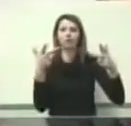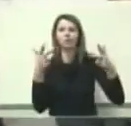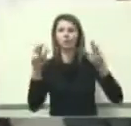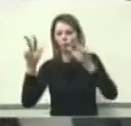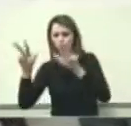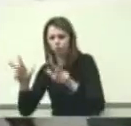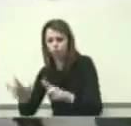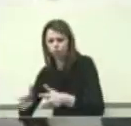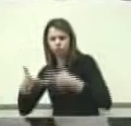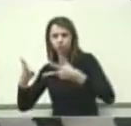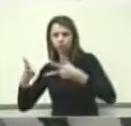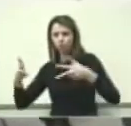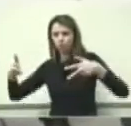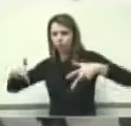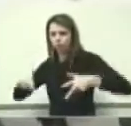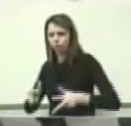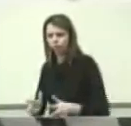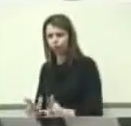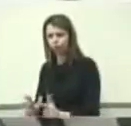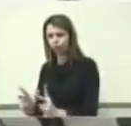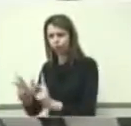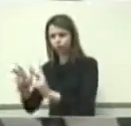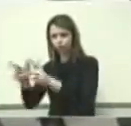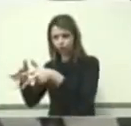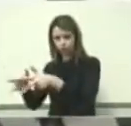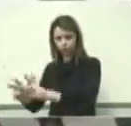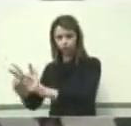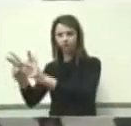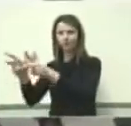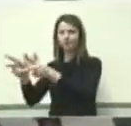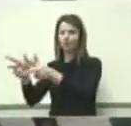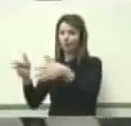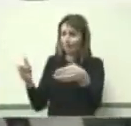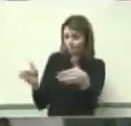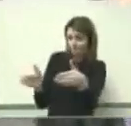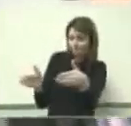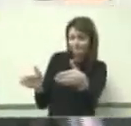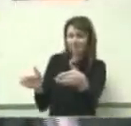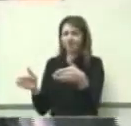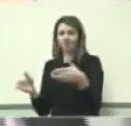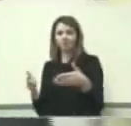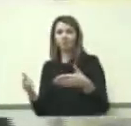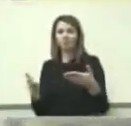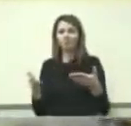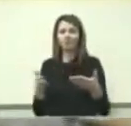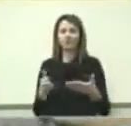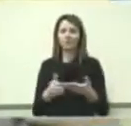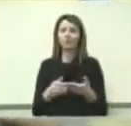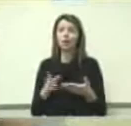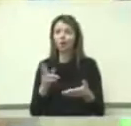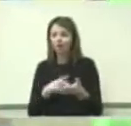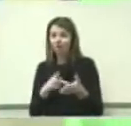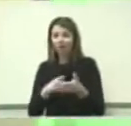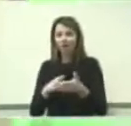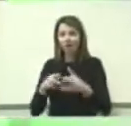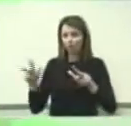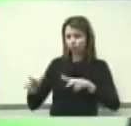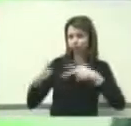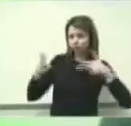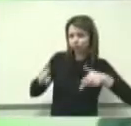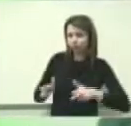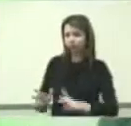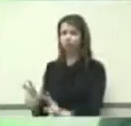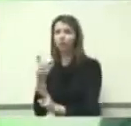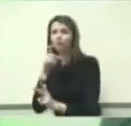e encurrala o Vento e exatamente este vento Vem